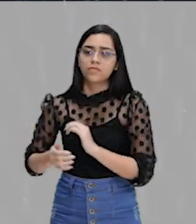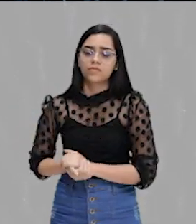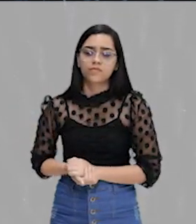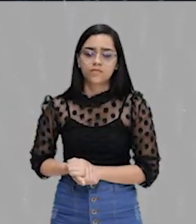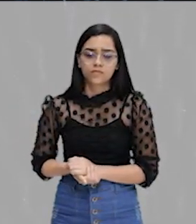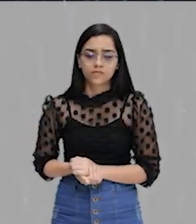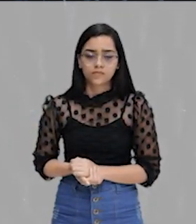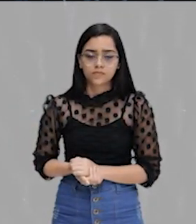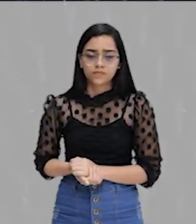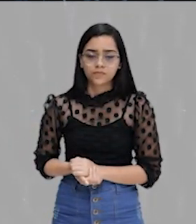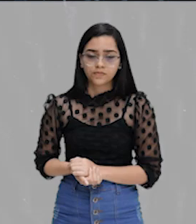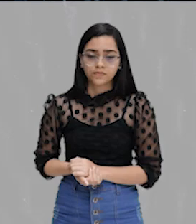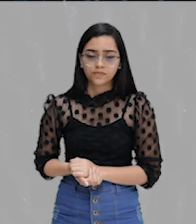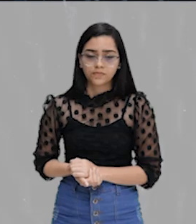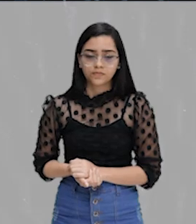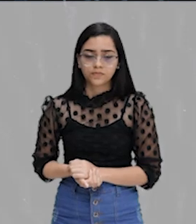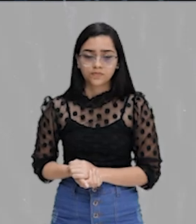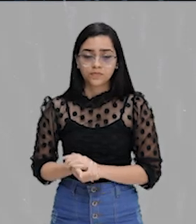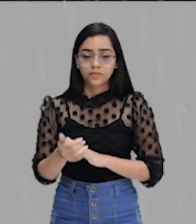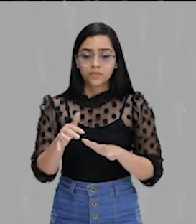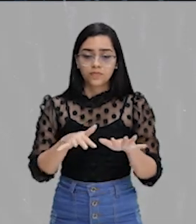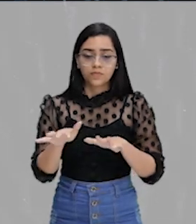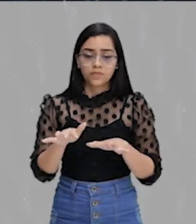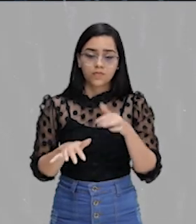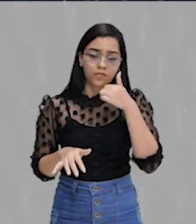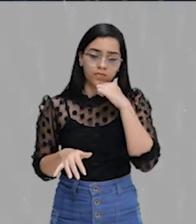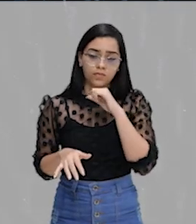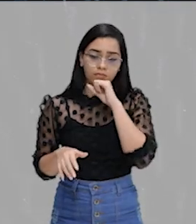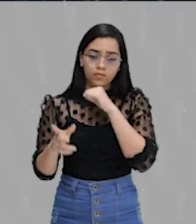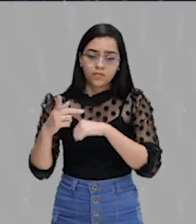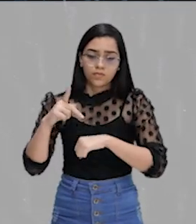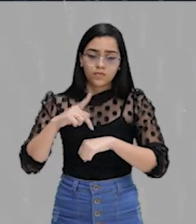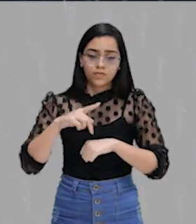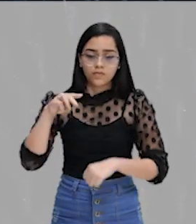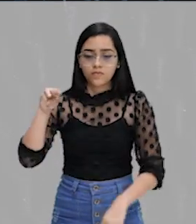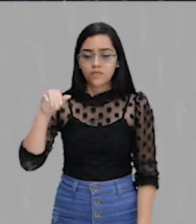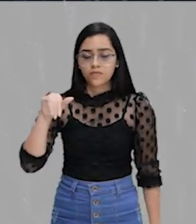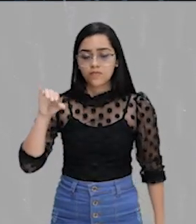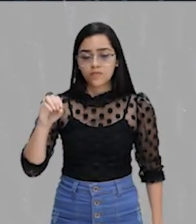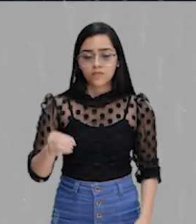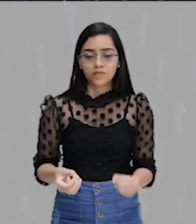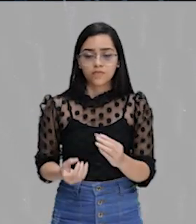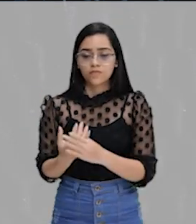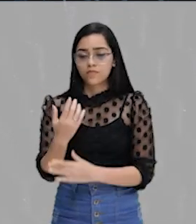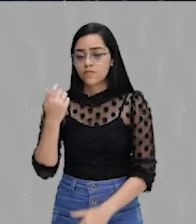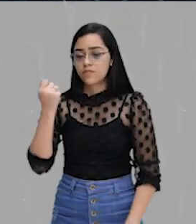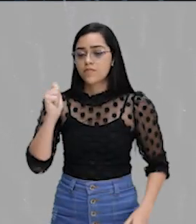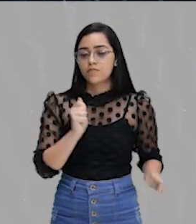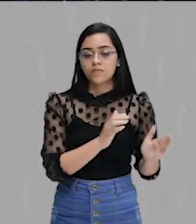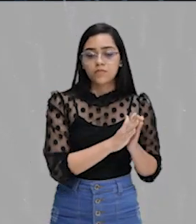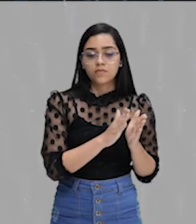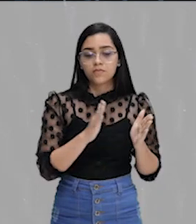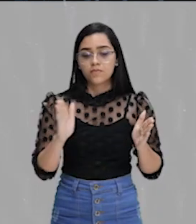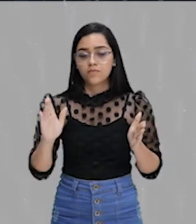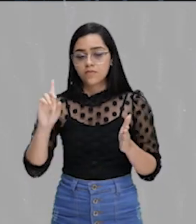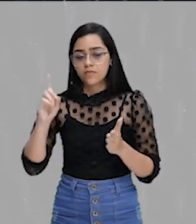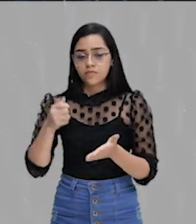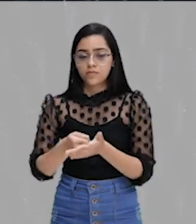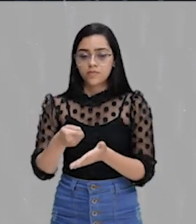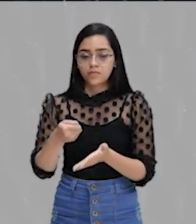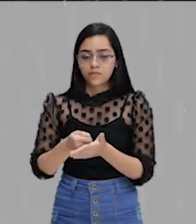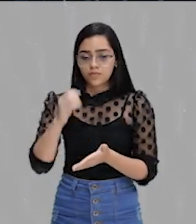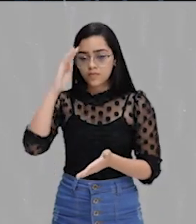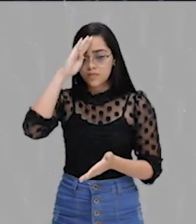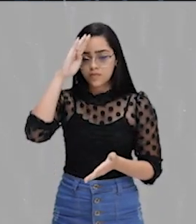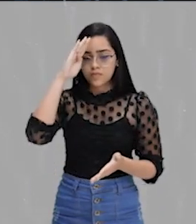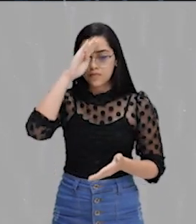né, o enunciado. Olha só, o movimento das mães da Praça de Maio foi criado na Argentina durante o